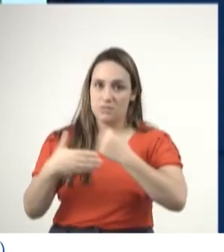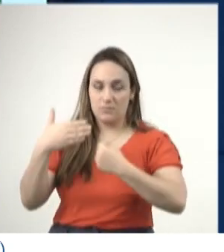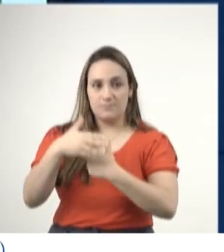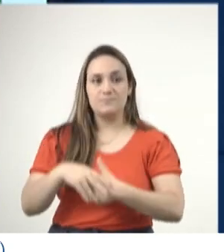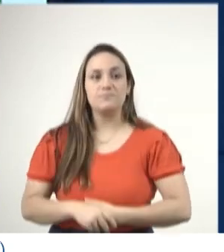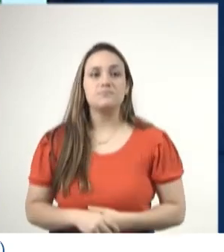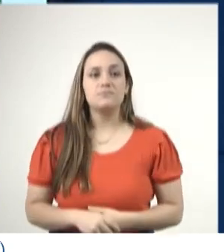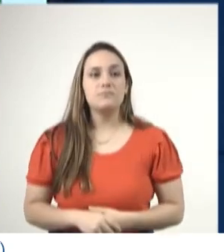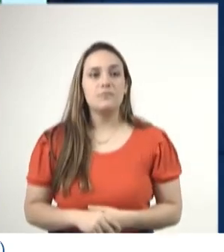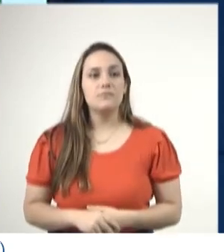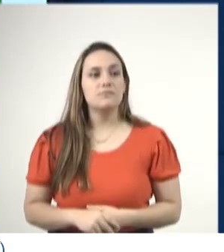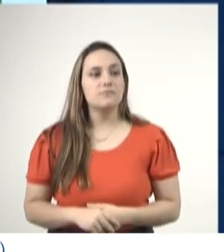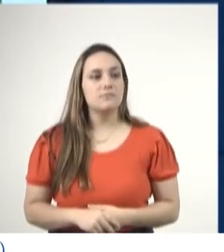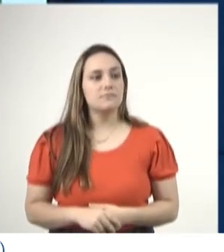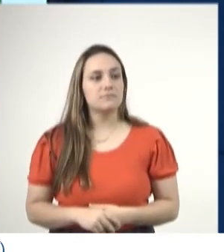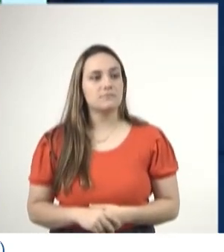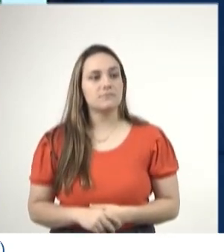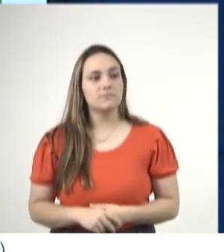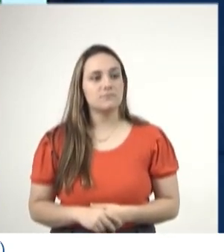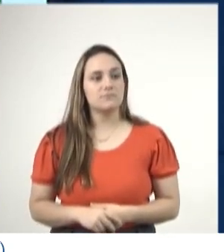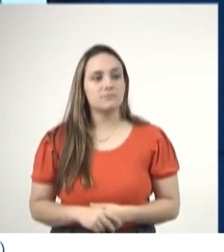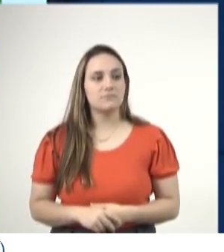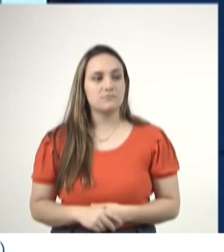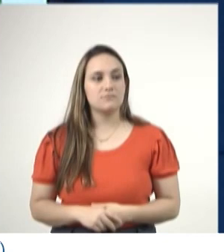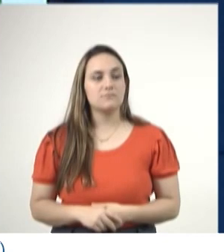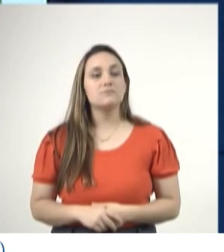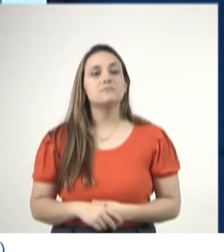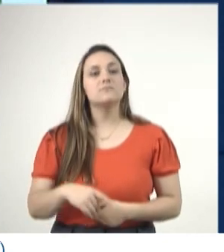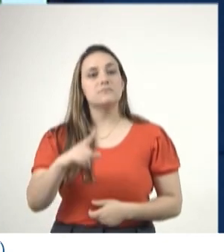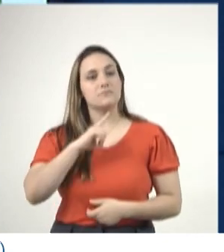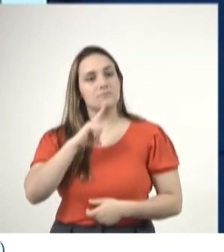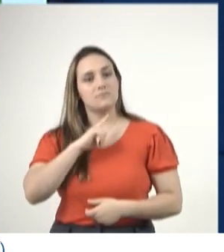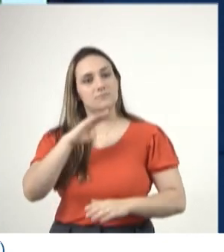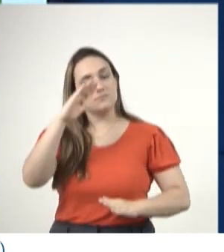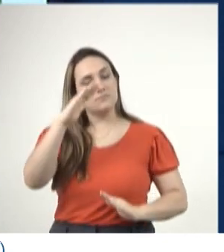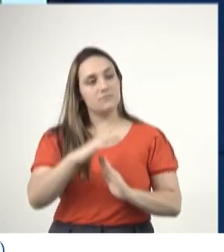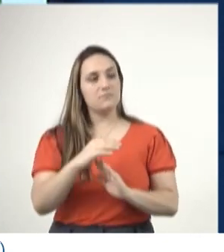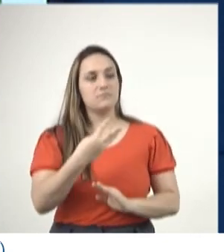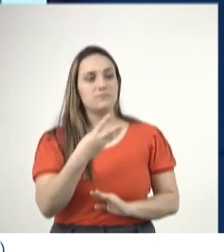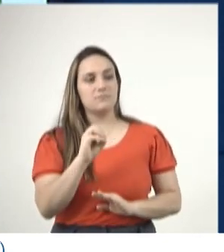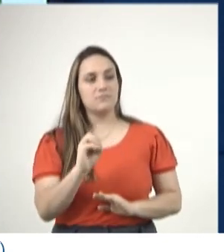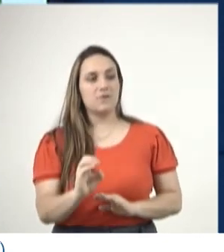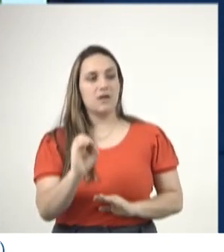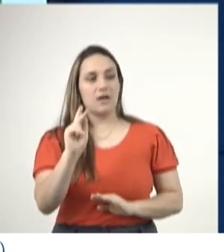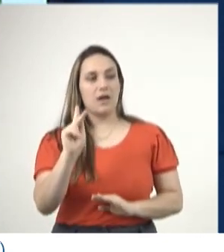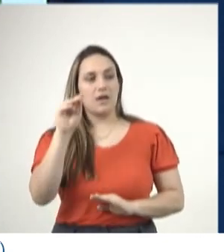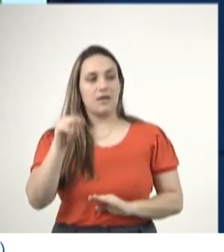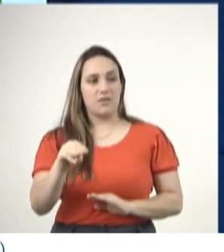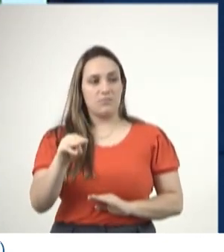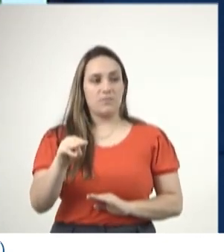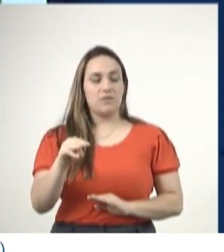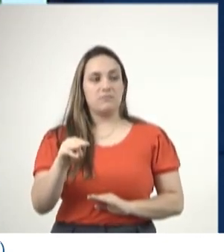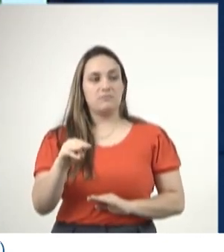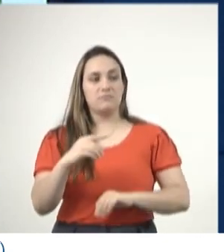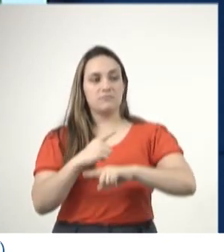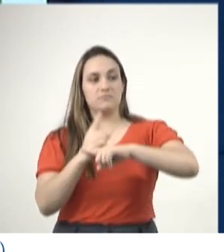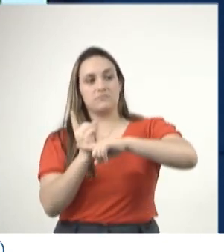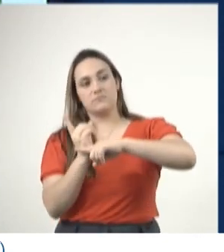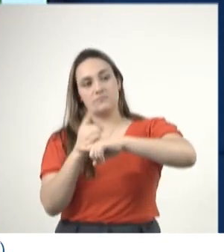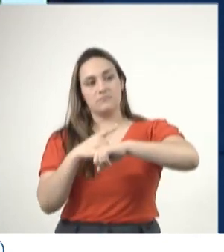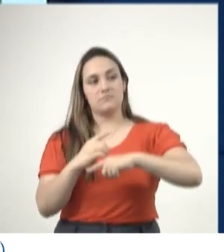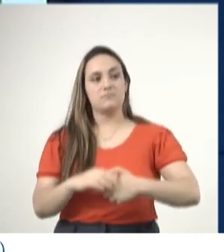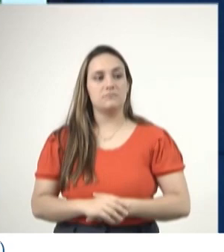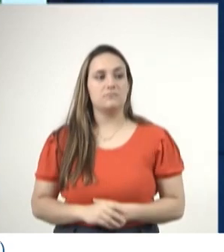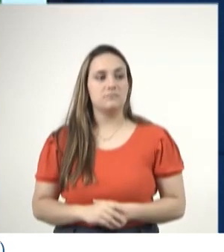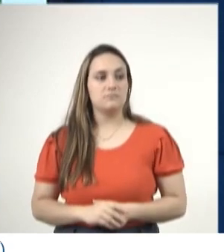Implantação de zonas seguras com velocidade de até 30 km por hora. O que isso quer dizer? A gente tem um grupo, quem estuda um pouco